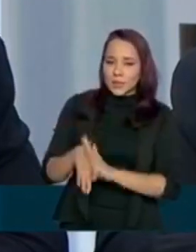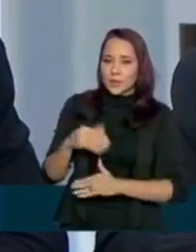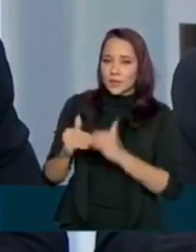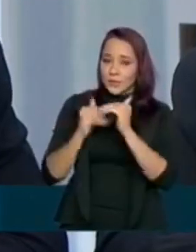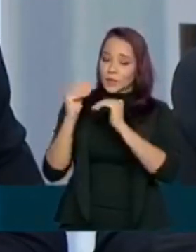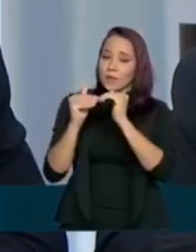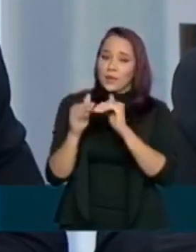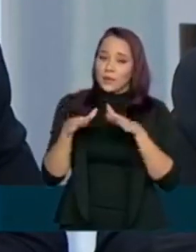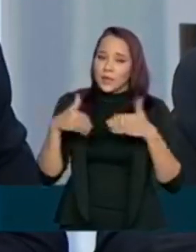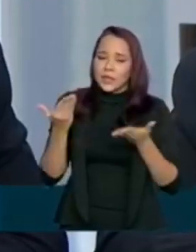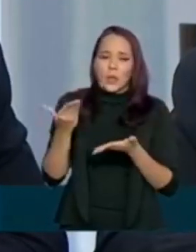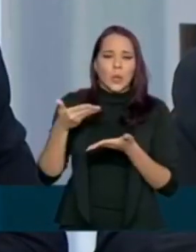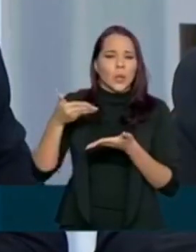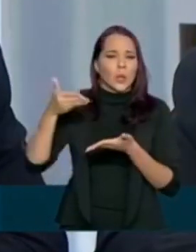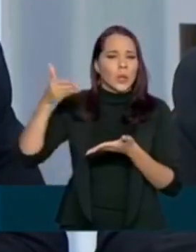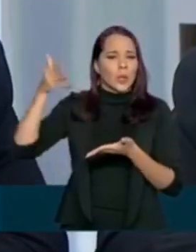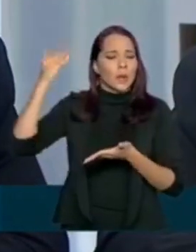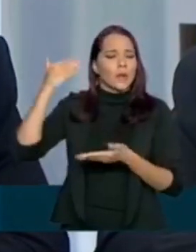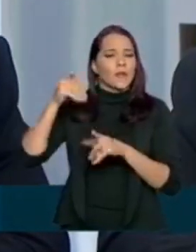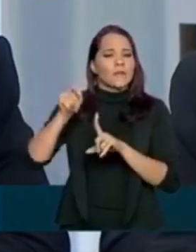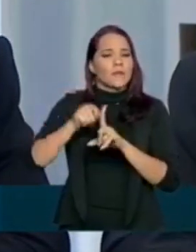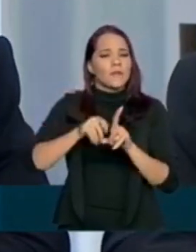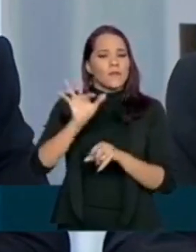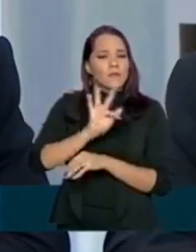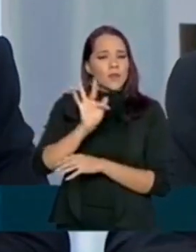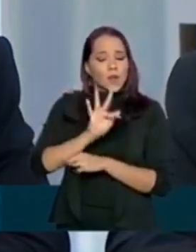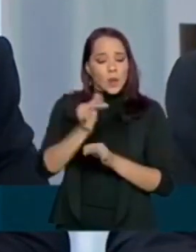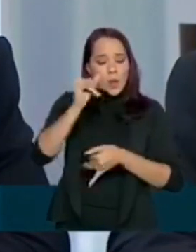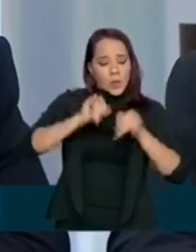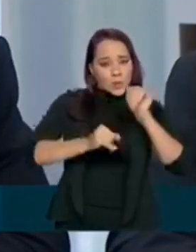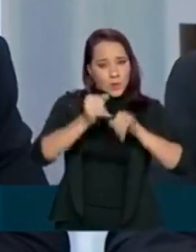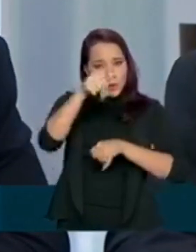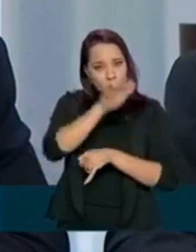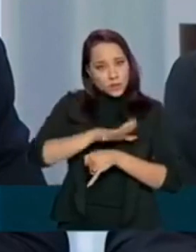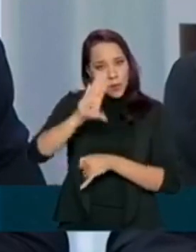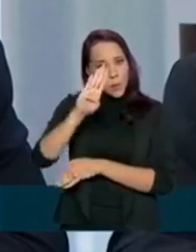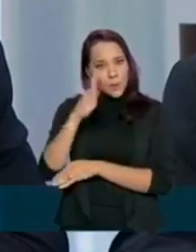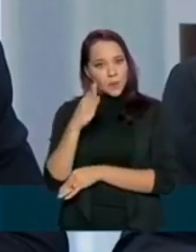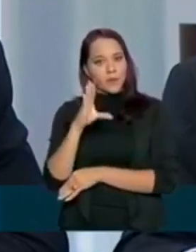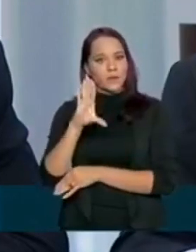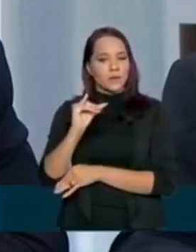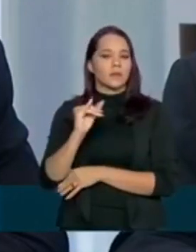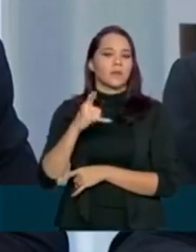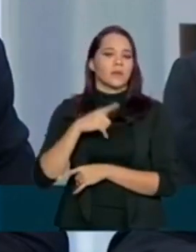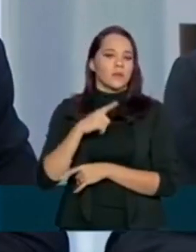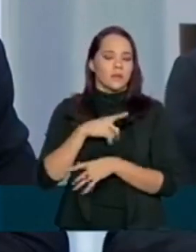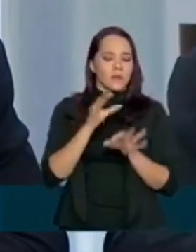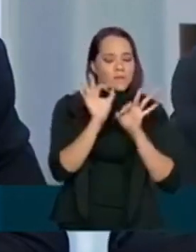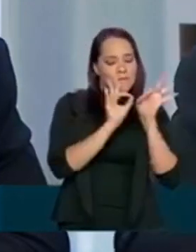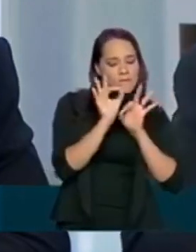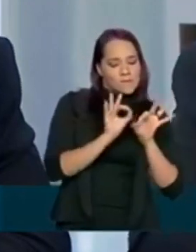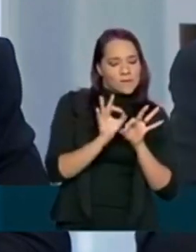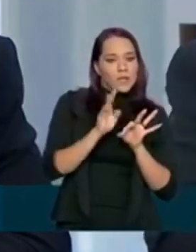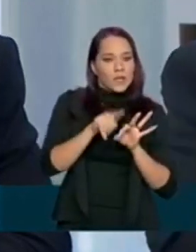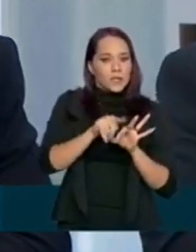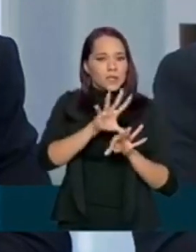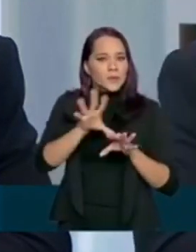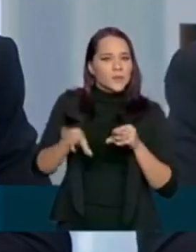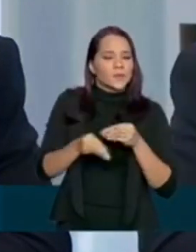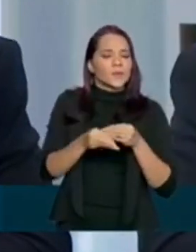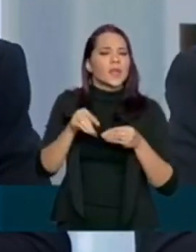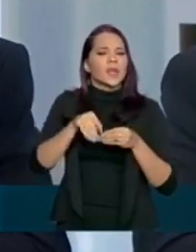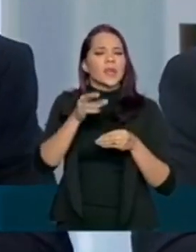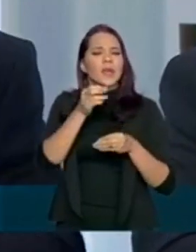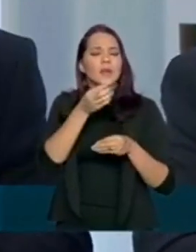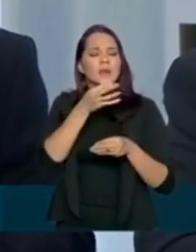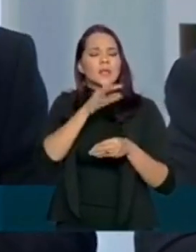então desde lá de fevereiro no laboratório nacional de biociências nós temos desenvolvido essa reposição que quer reposição